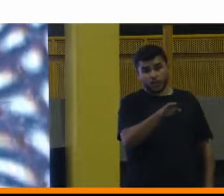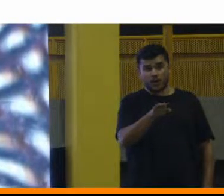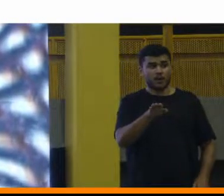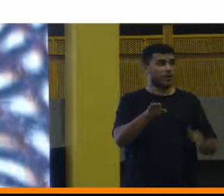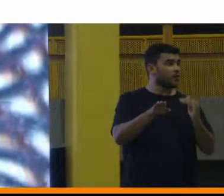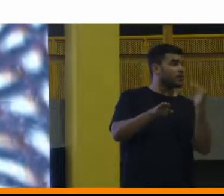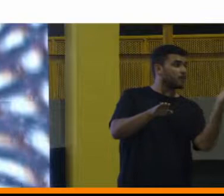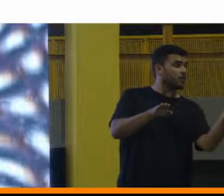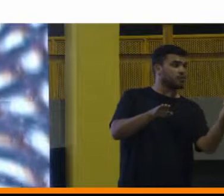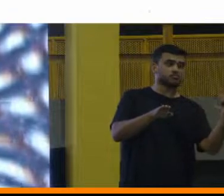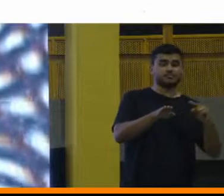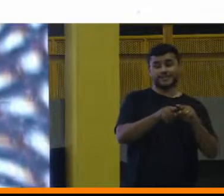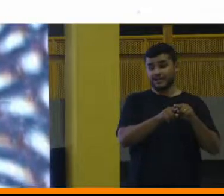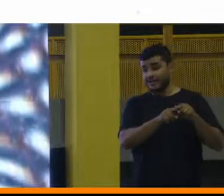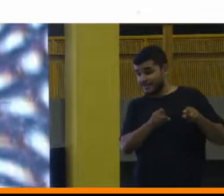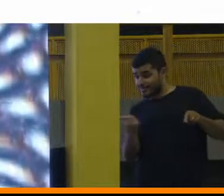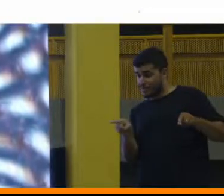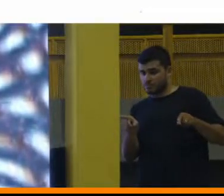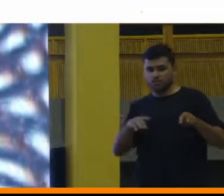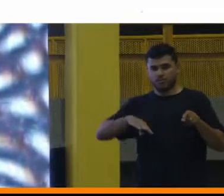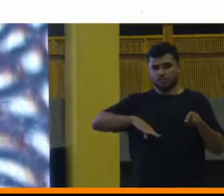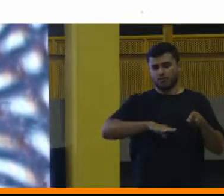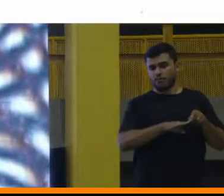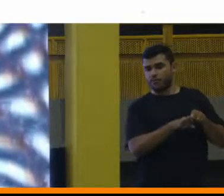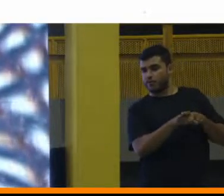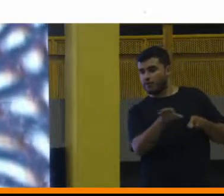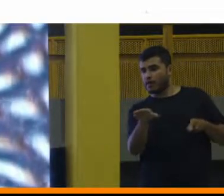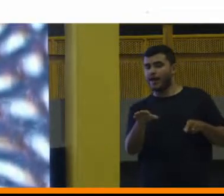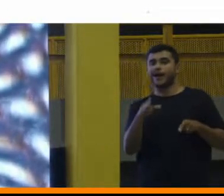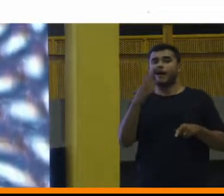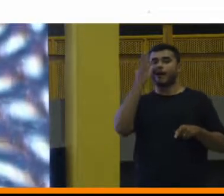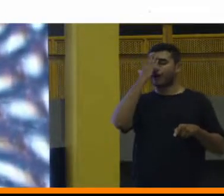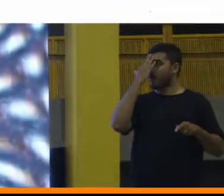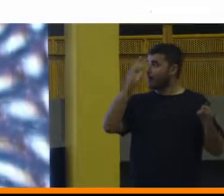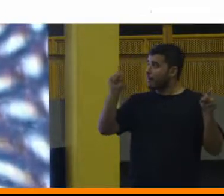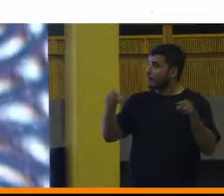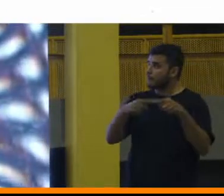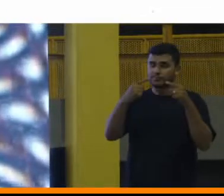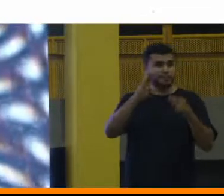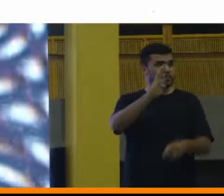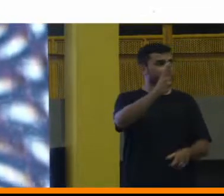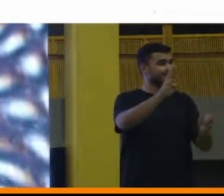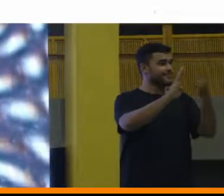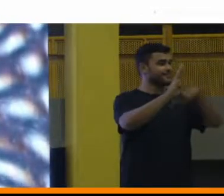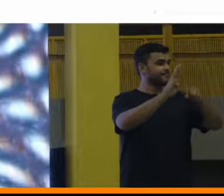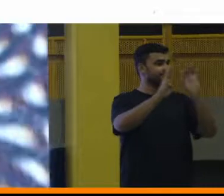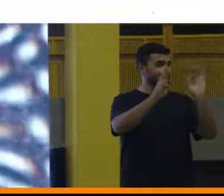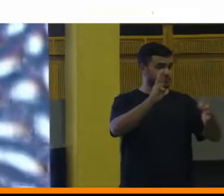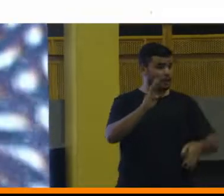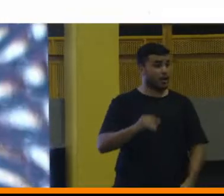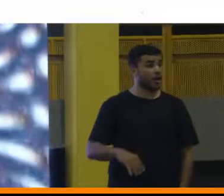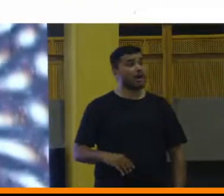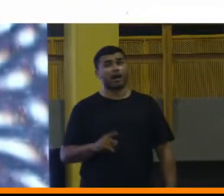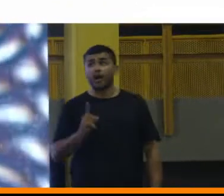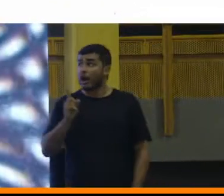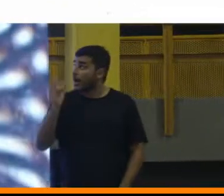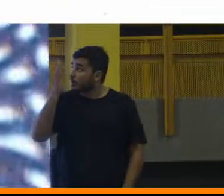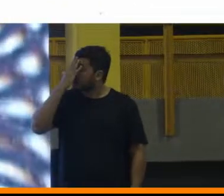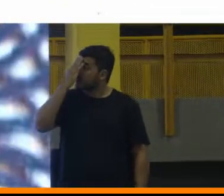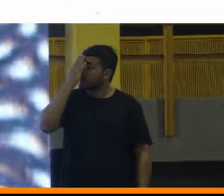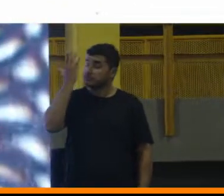da curva. Vocês estão vendo como as coisas dialogam? E vocês viram que para resolver essas